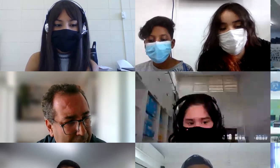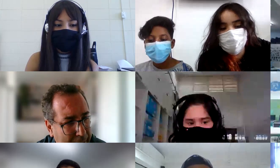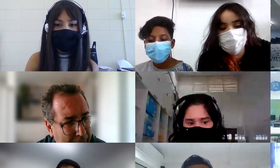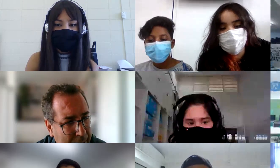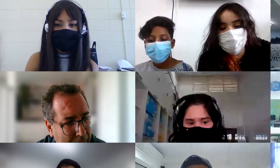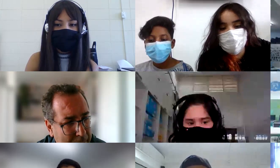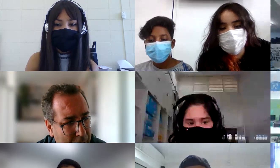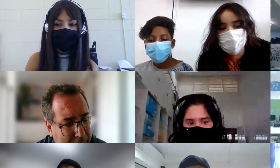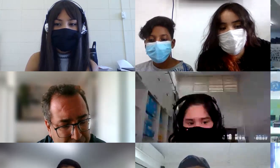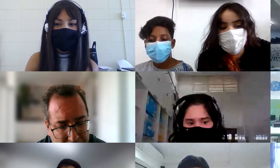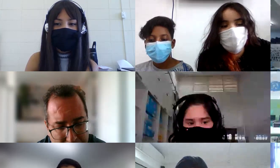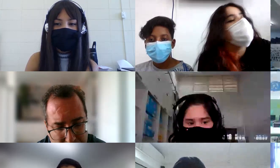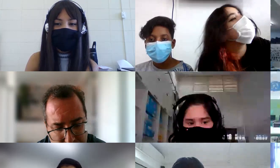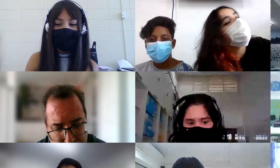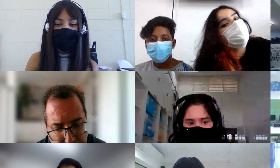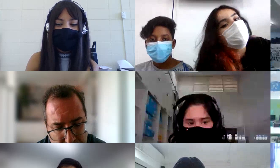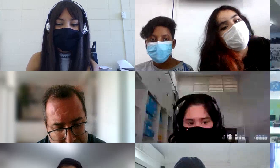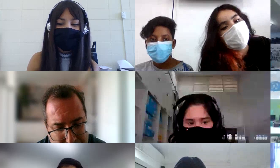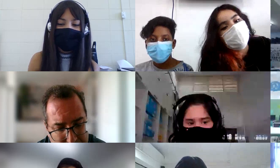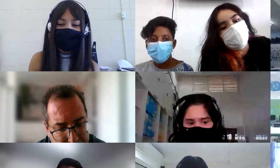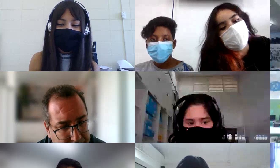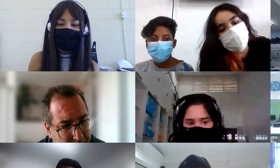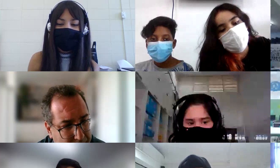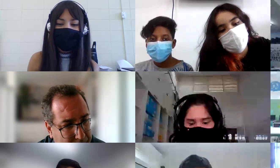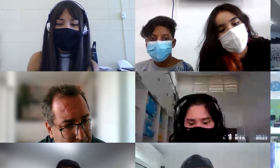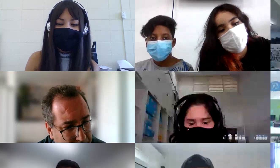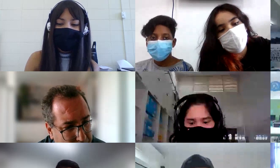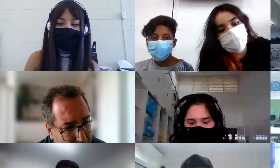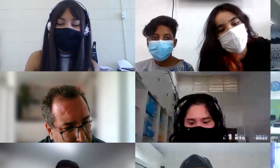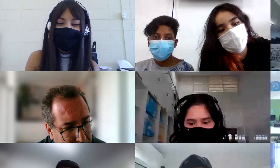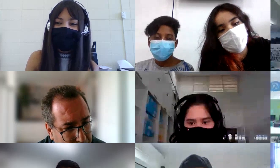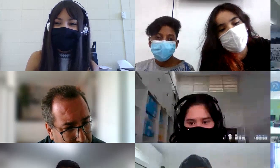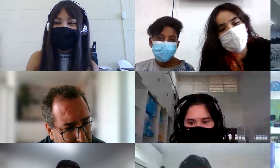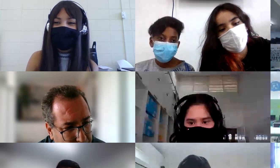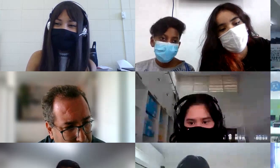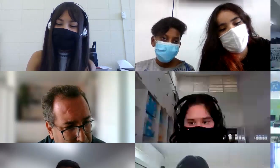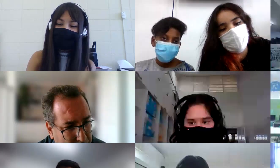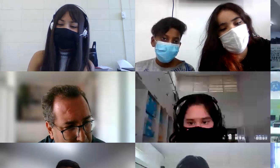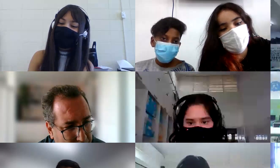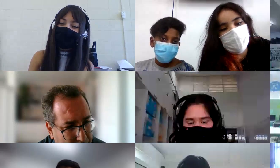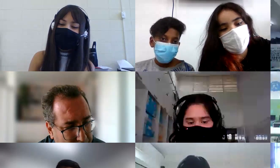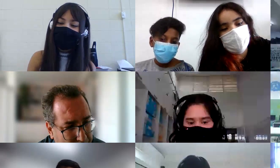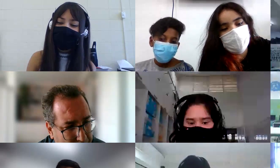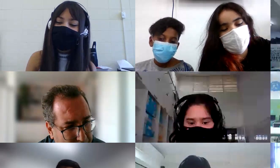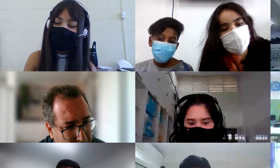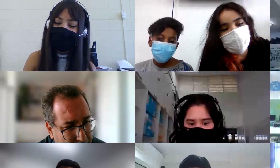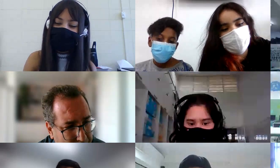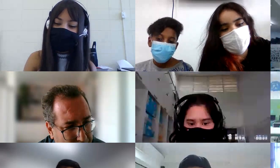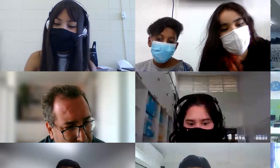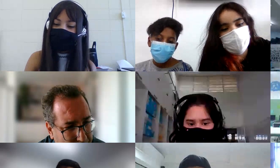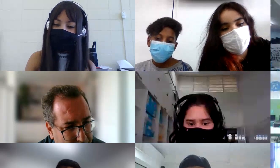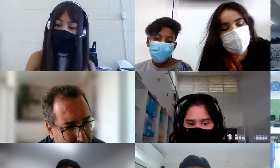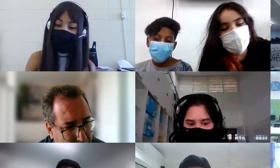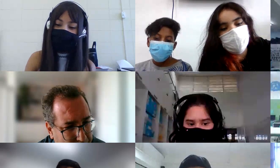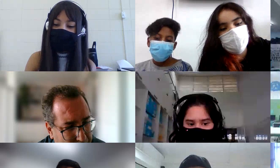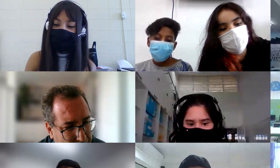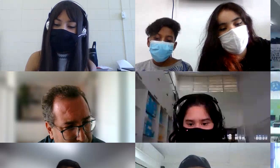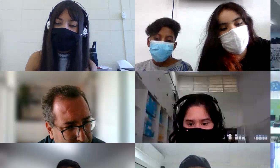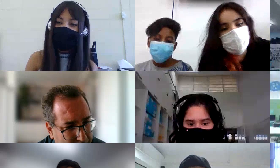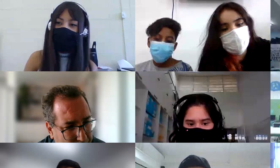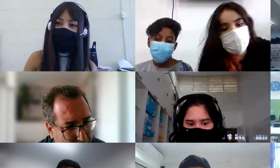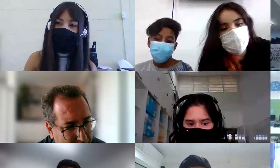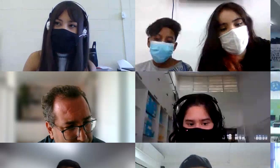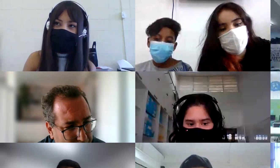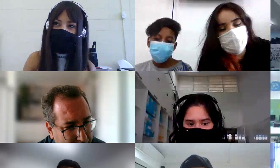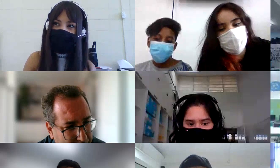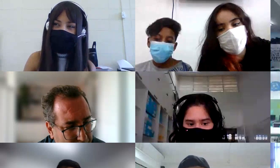Rayane, valeu, Rayane? Era melhor ter ficado assistindo uma série. Valeu, acho bem legal essa questão de ter assuntos